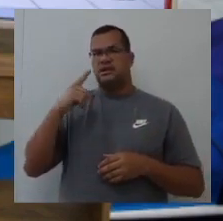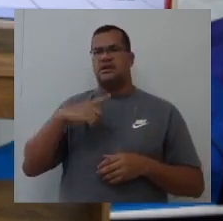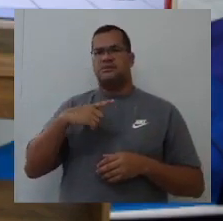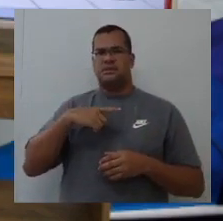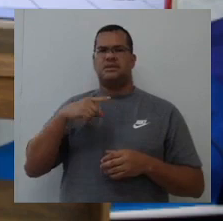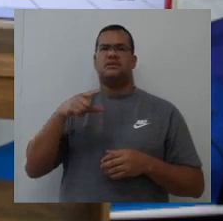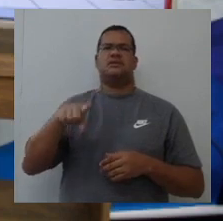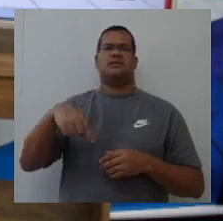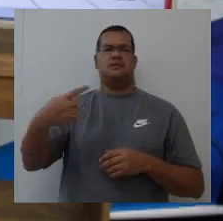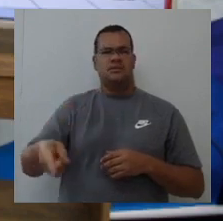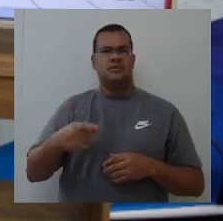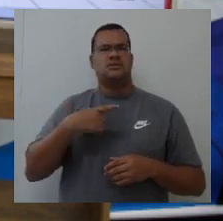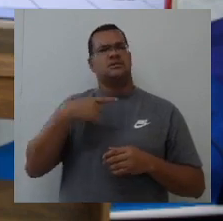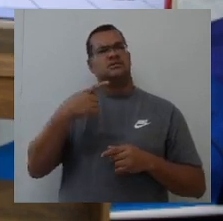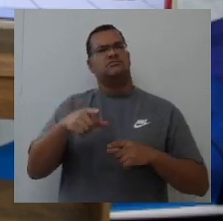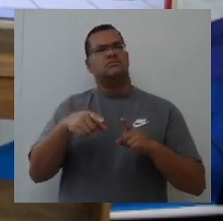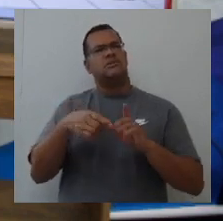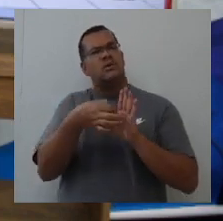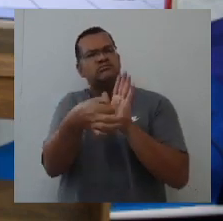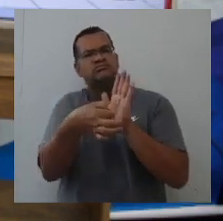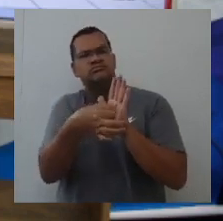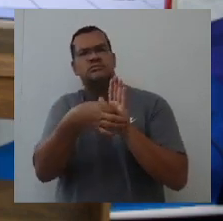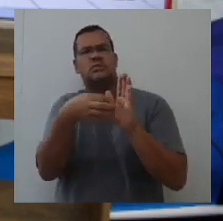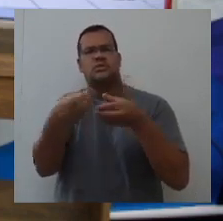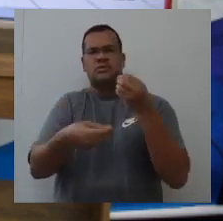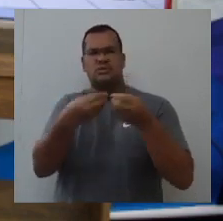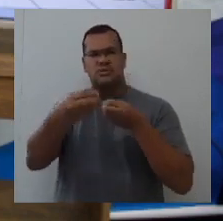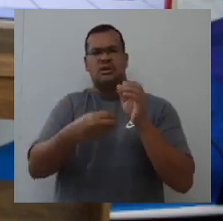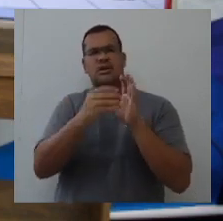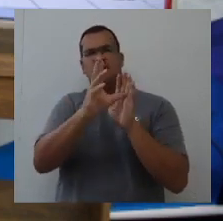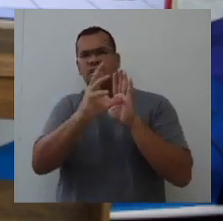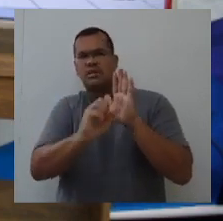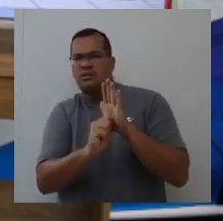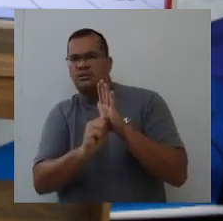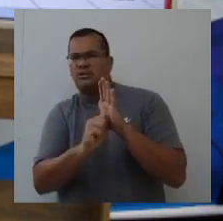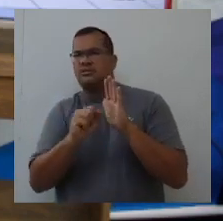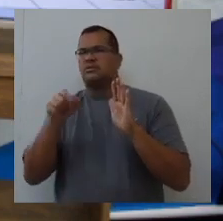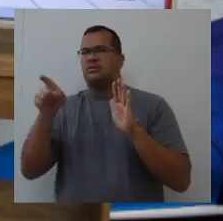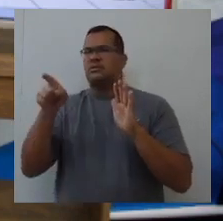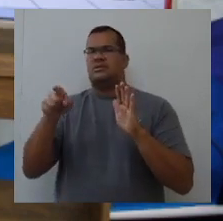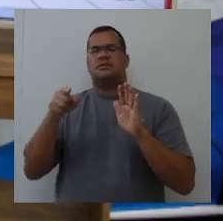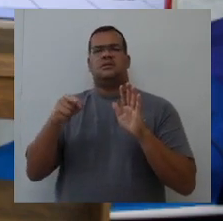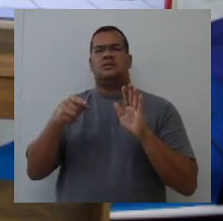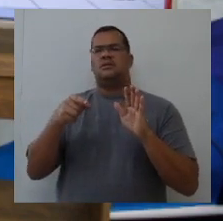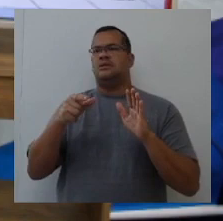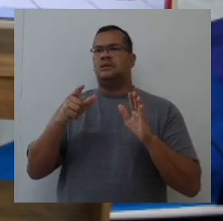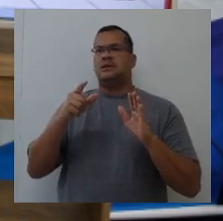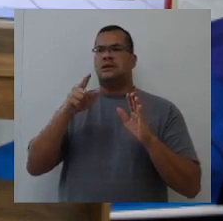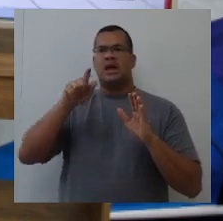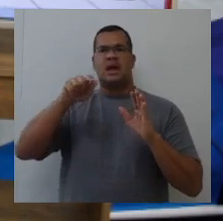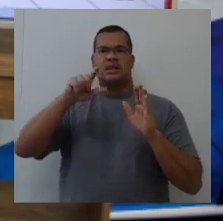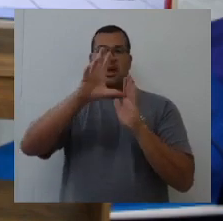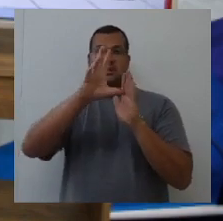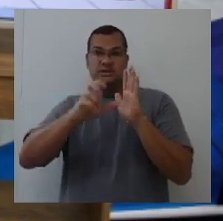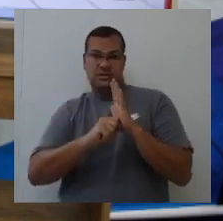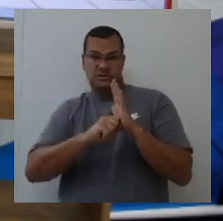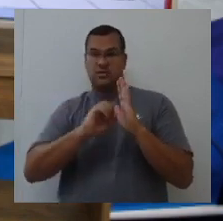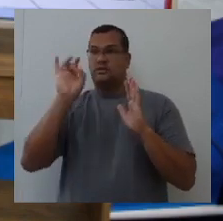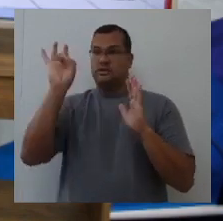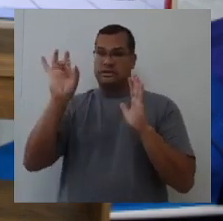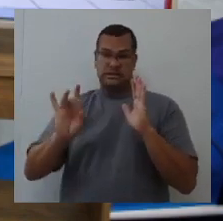inclusive, dar um toque para vocês sobre esses códigos e linguagens de representação para indicar Cada símbolo desse tem